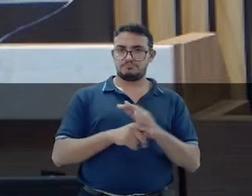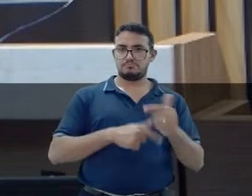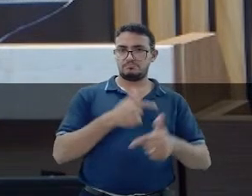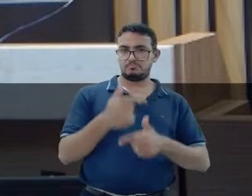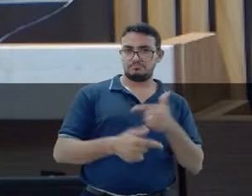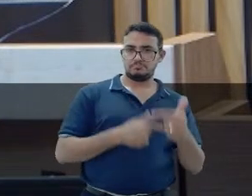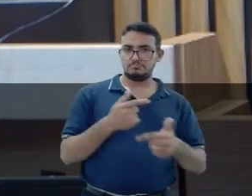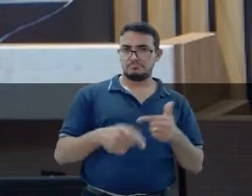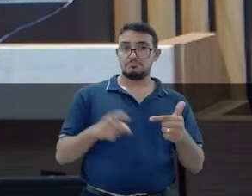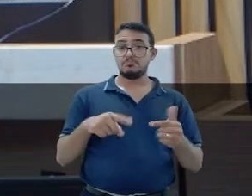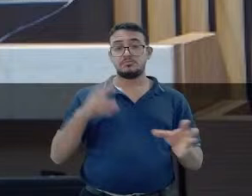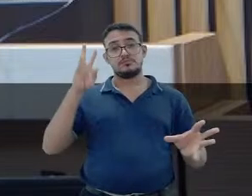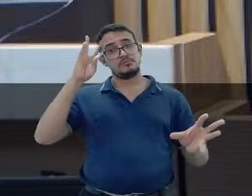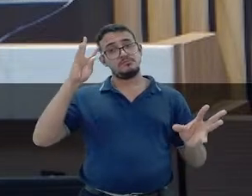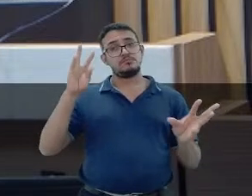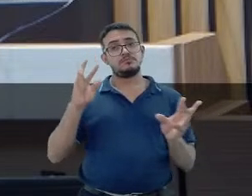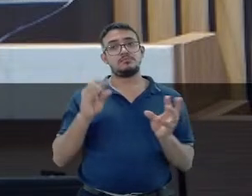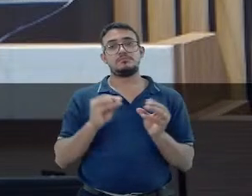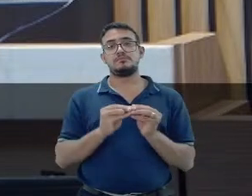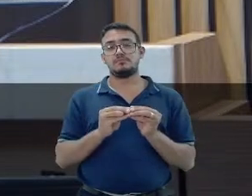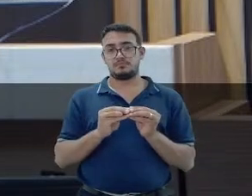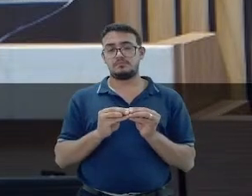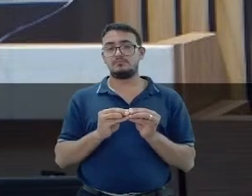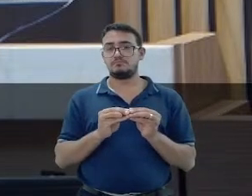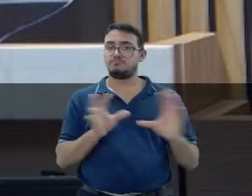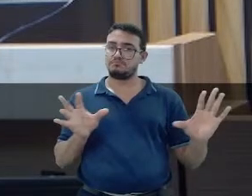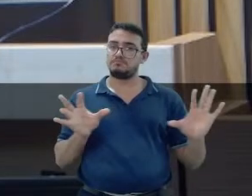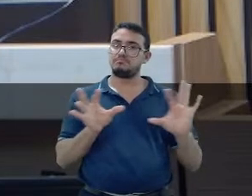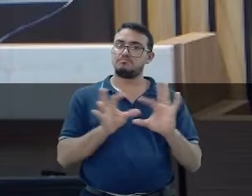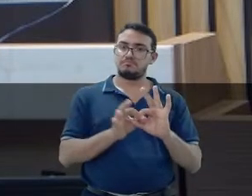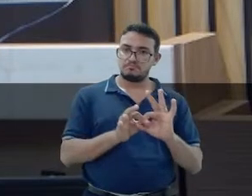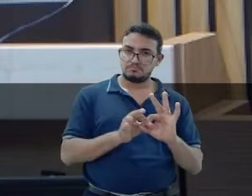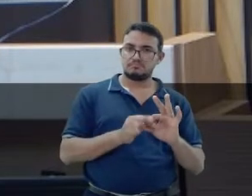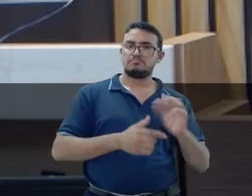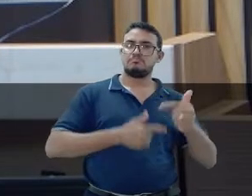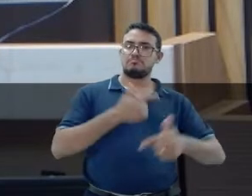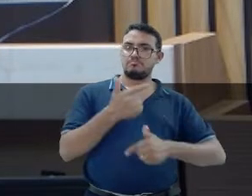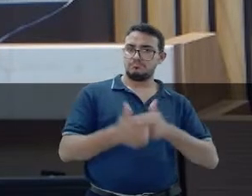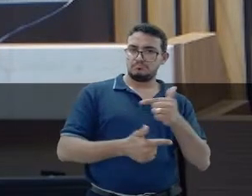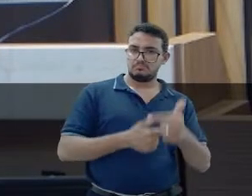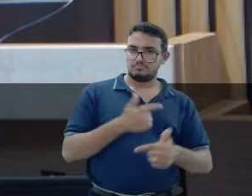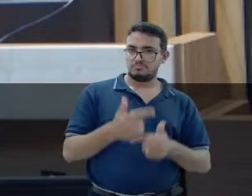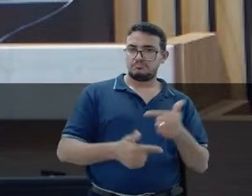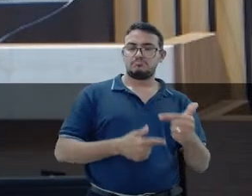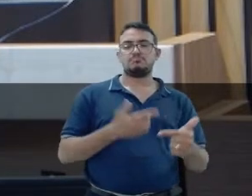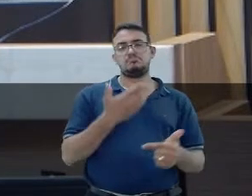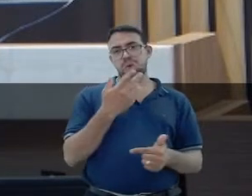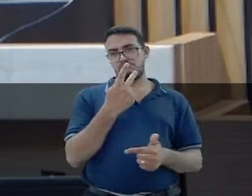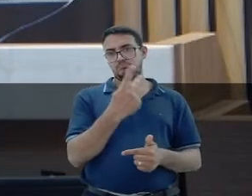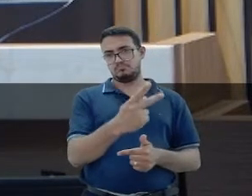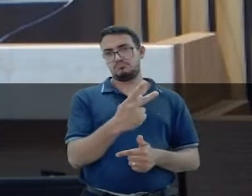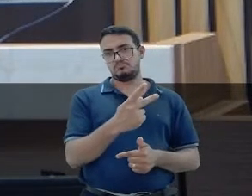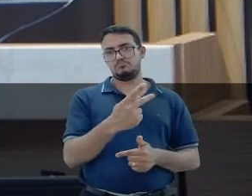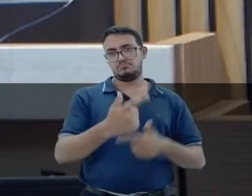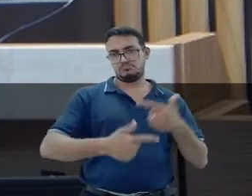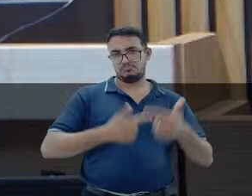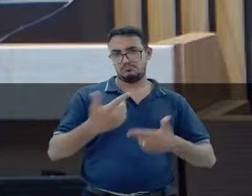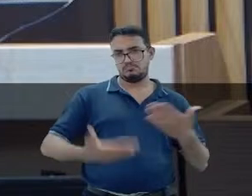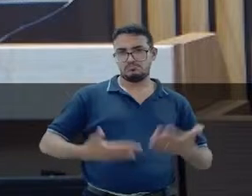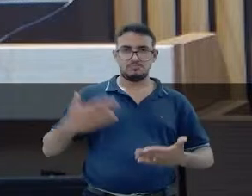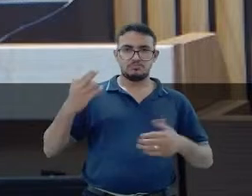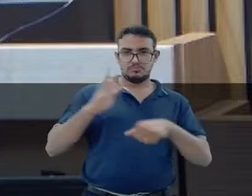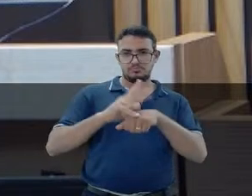relativa do nexo de causalidade entre as atividades laborais e a patologia que acomete o empregador. Essa